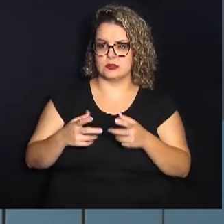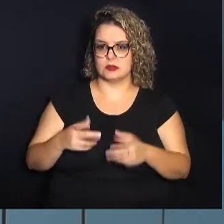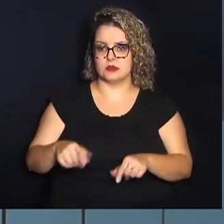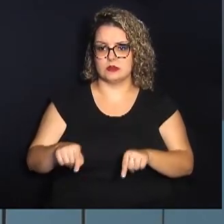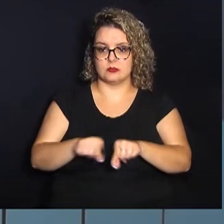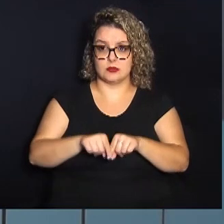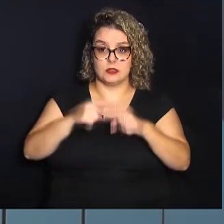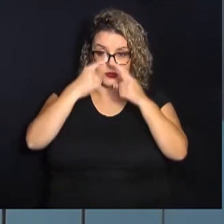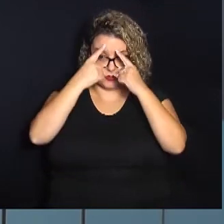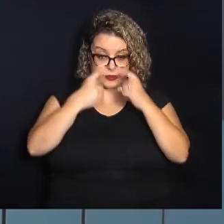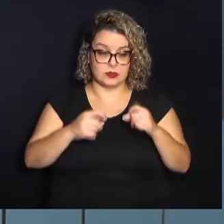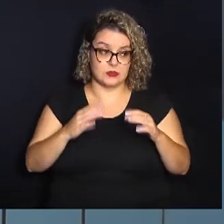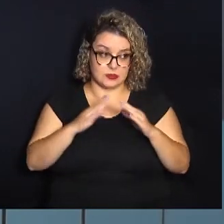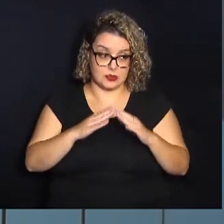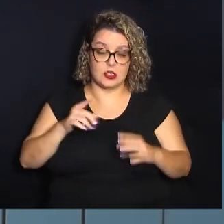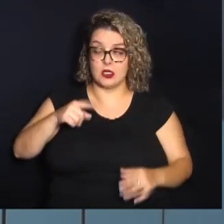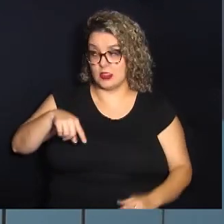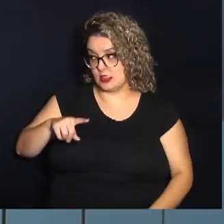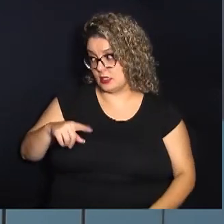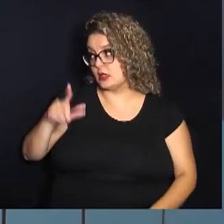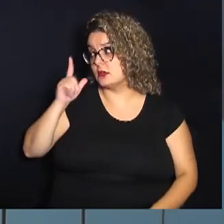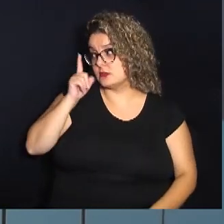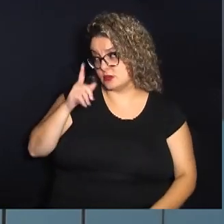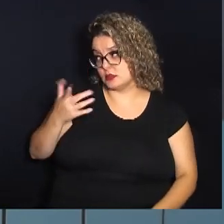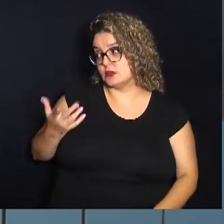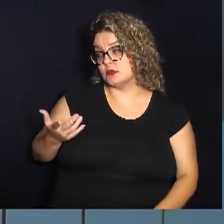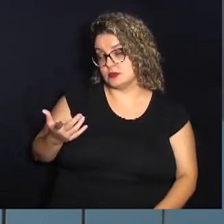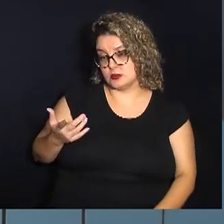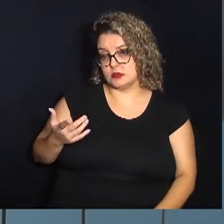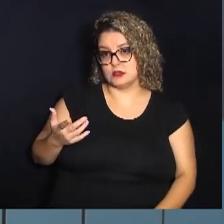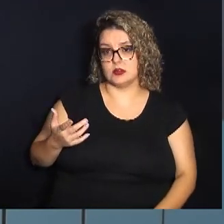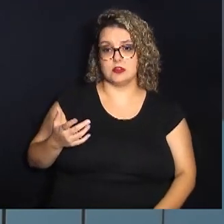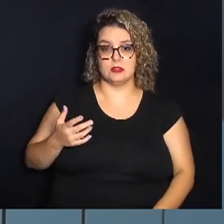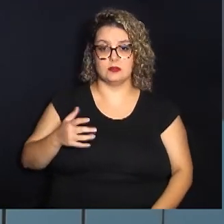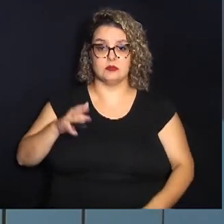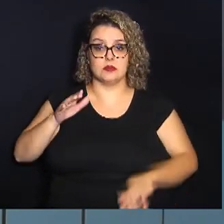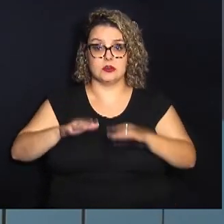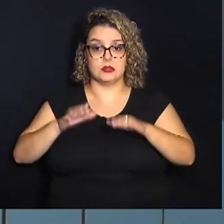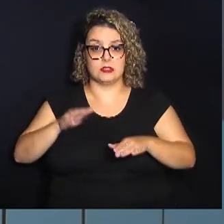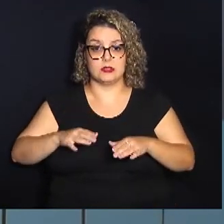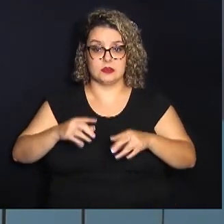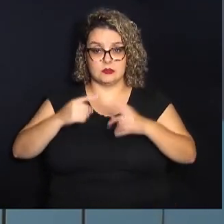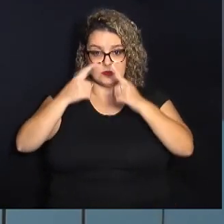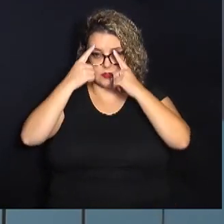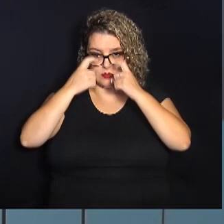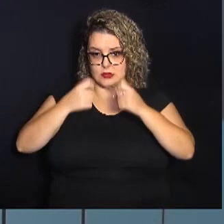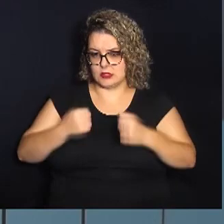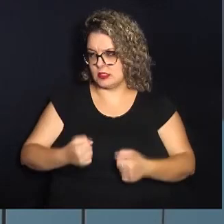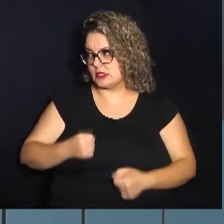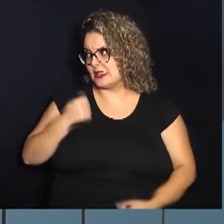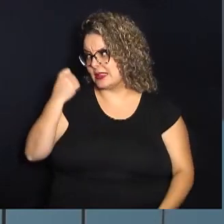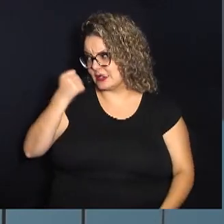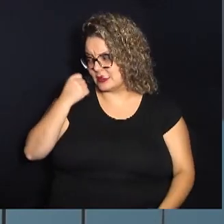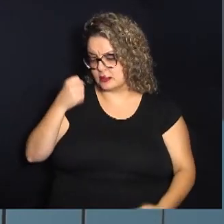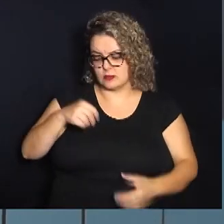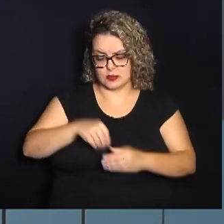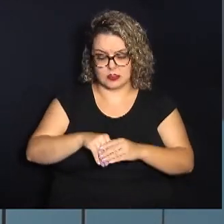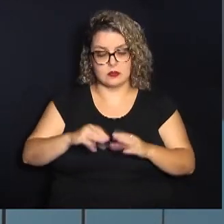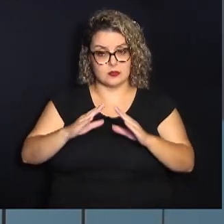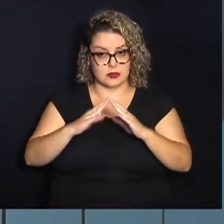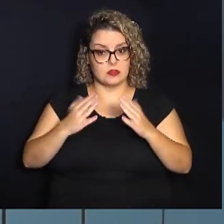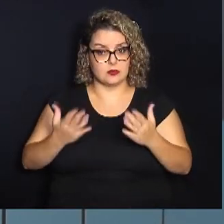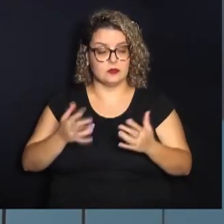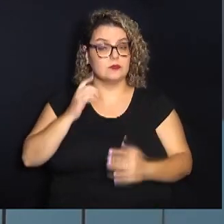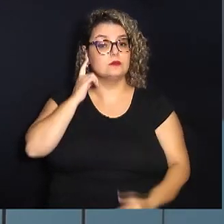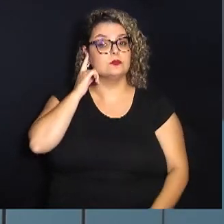violência doméstica. São eles que conseguem verificar situações assim de violência seríssima dentro das casas, né?